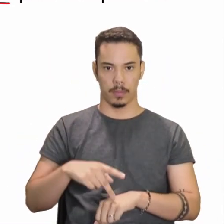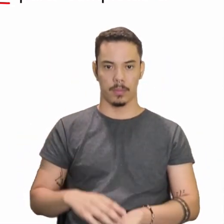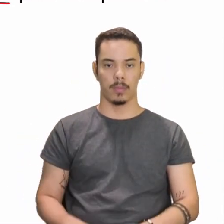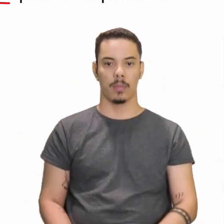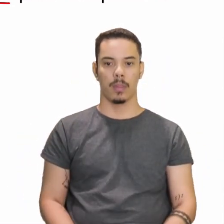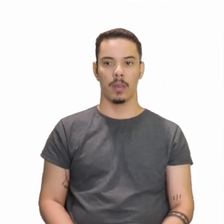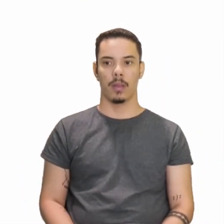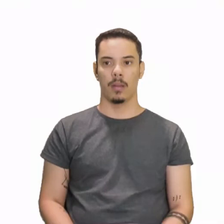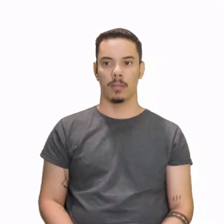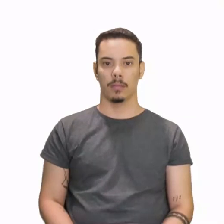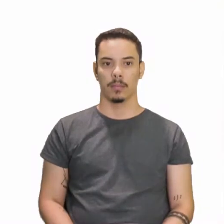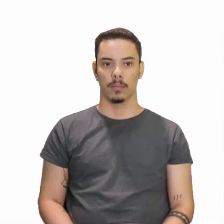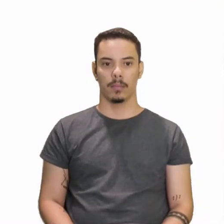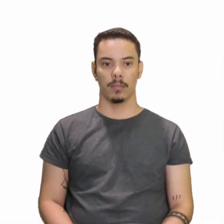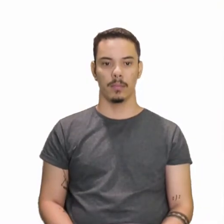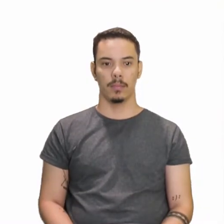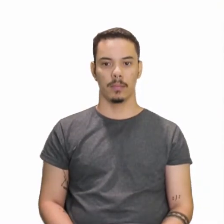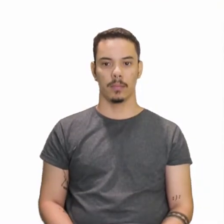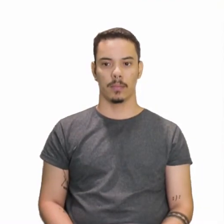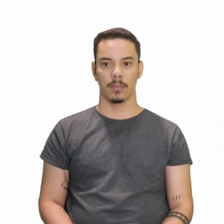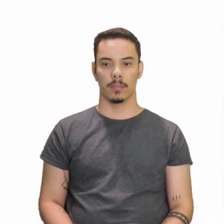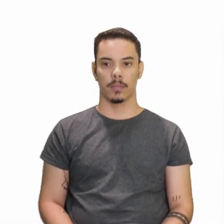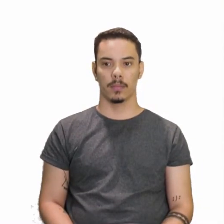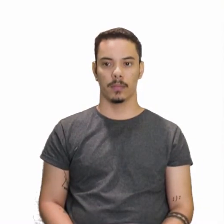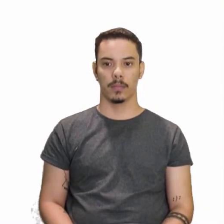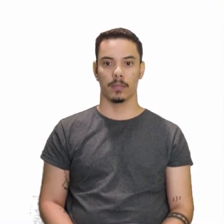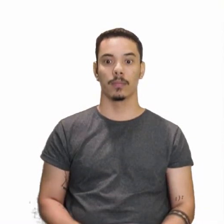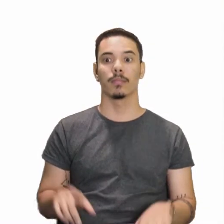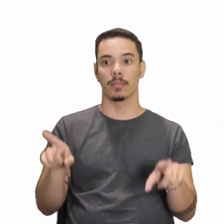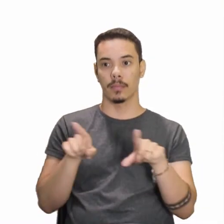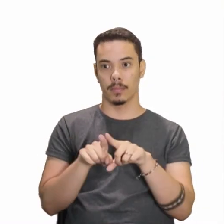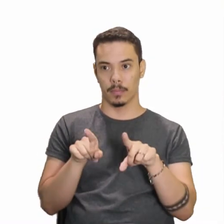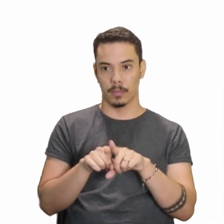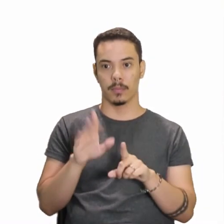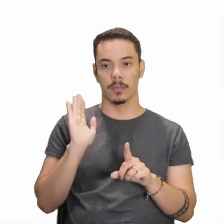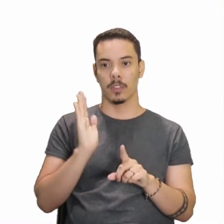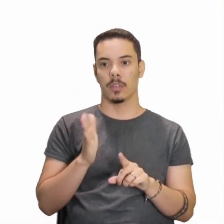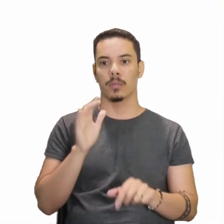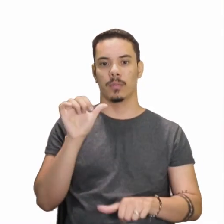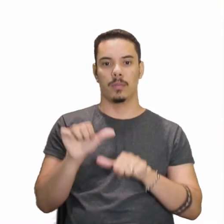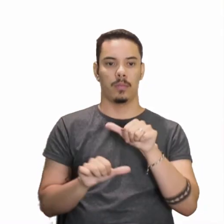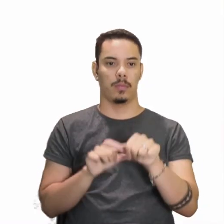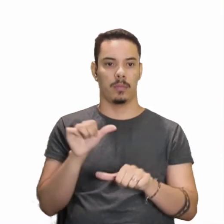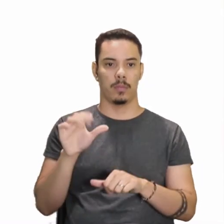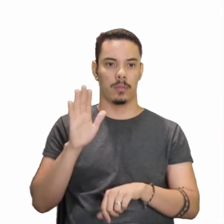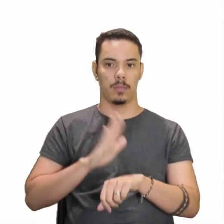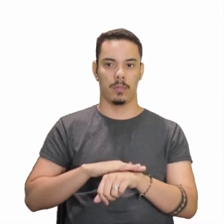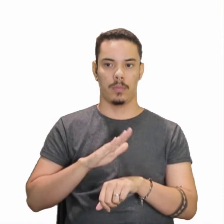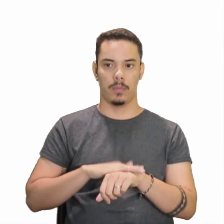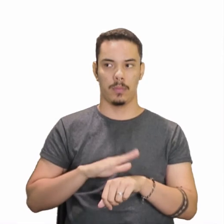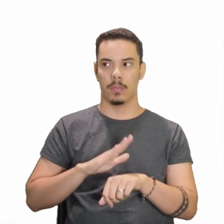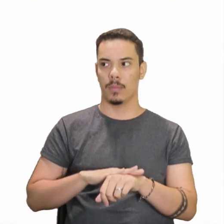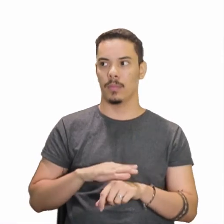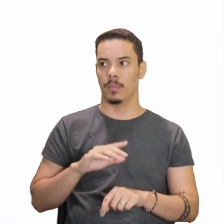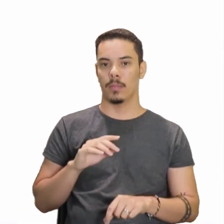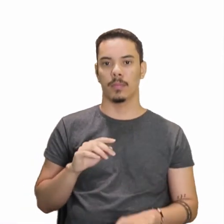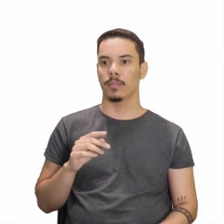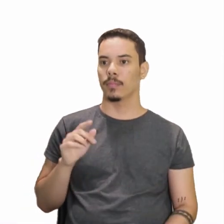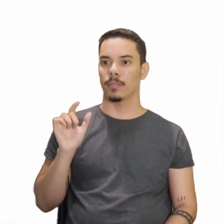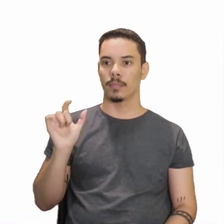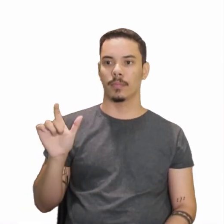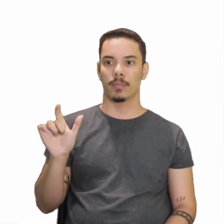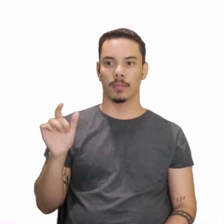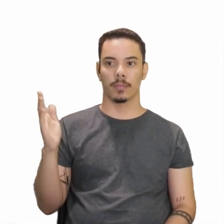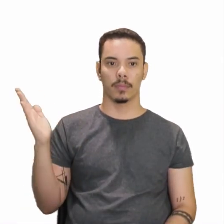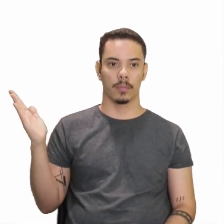bom? E assim, nós vamos ver que um dos termos que mais sofreu mudança através do tempo foi, olha só,